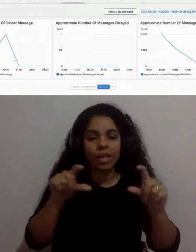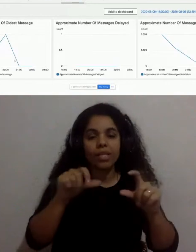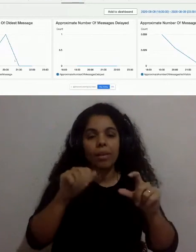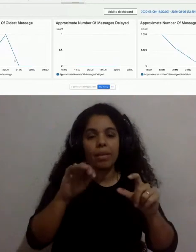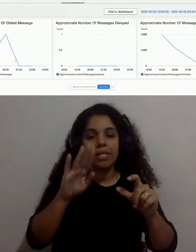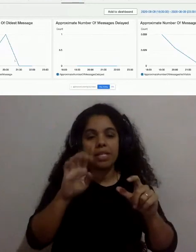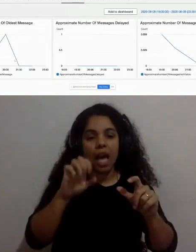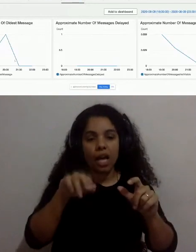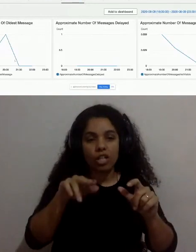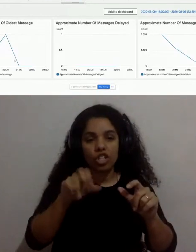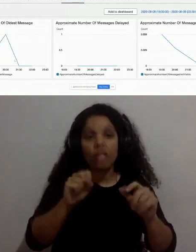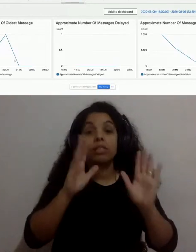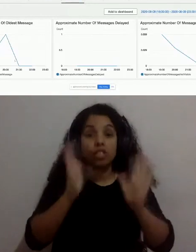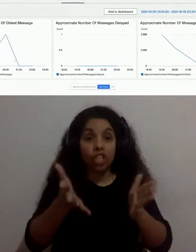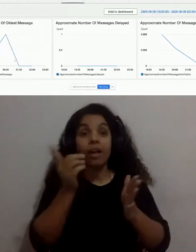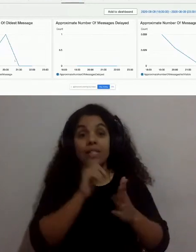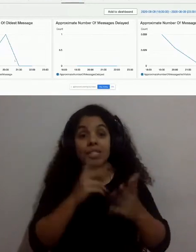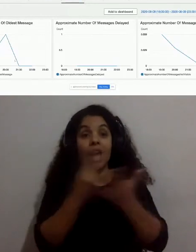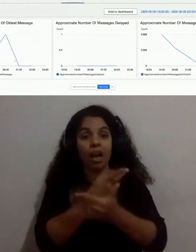e, consequentemente, já estava